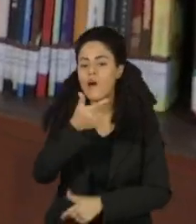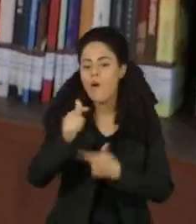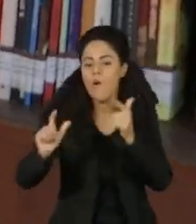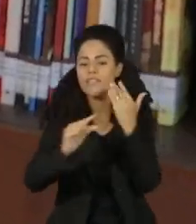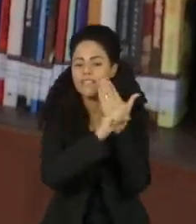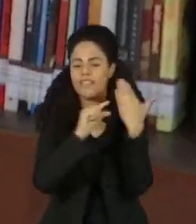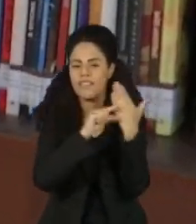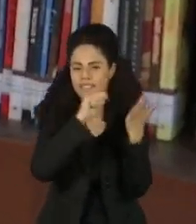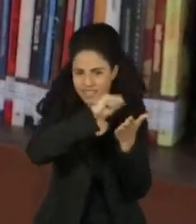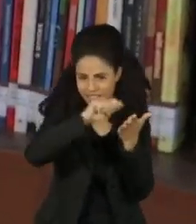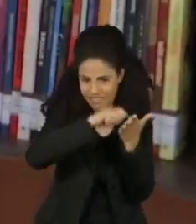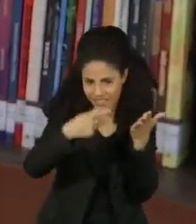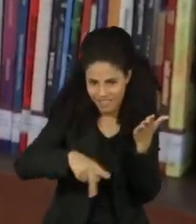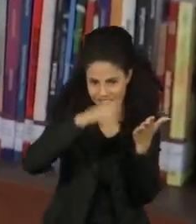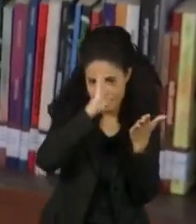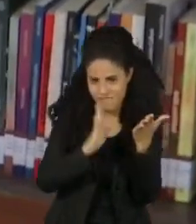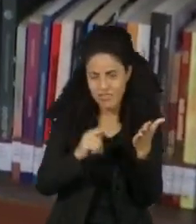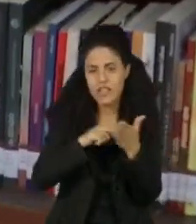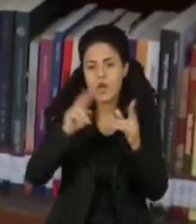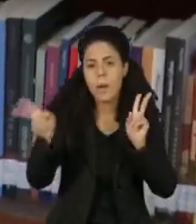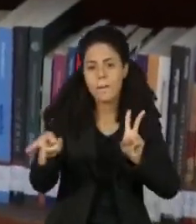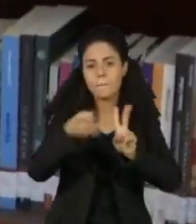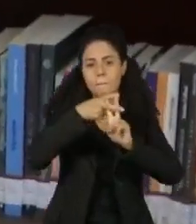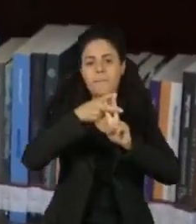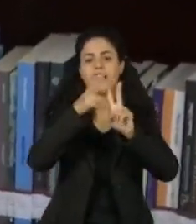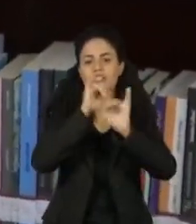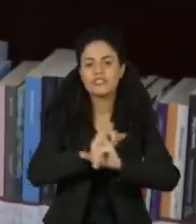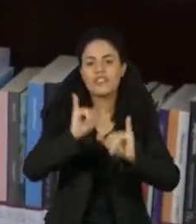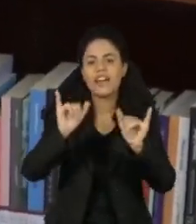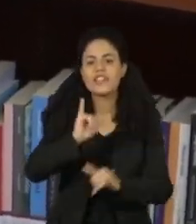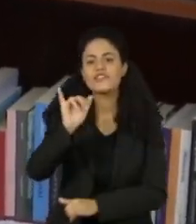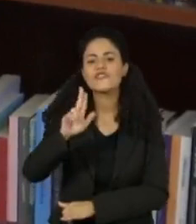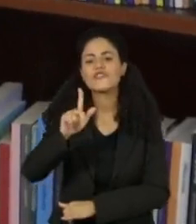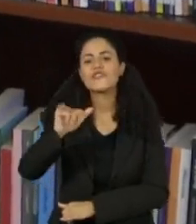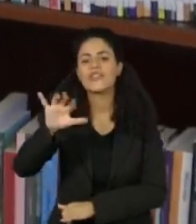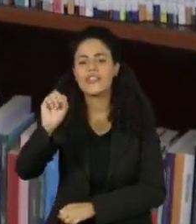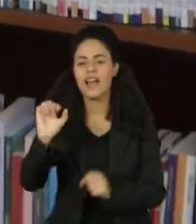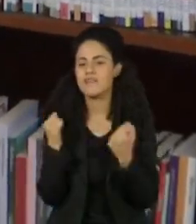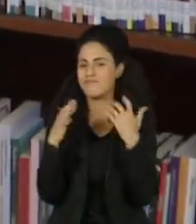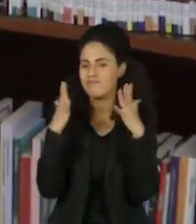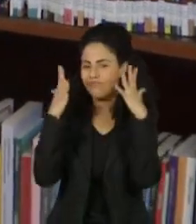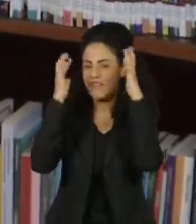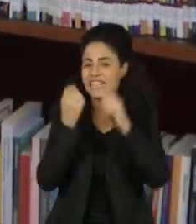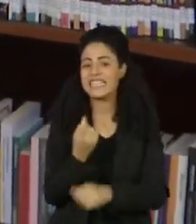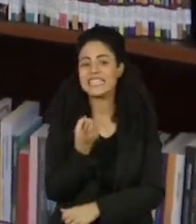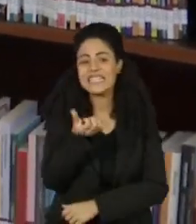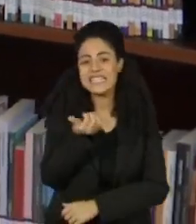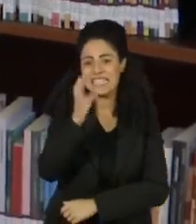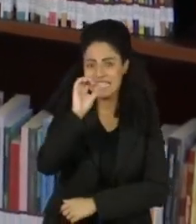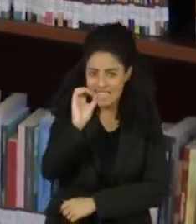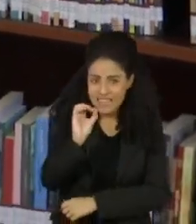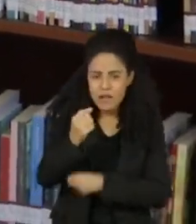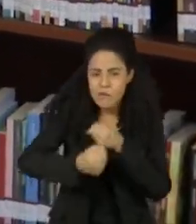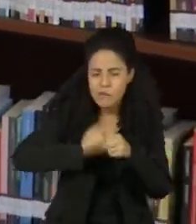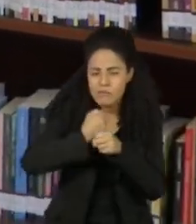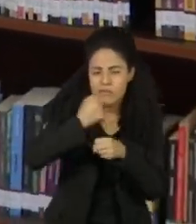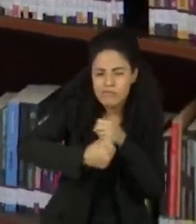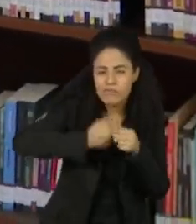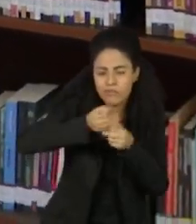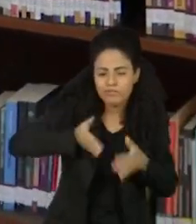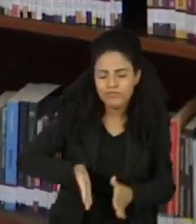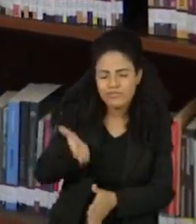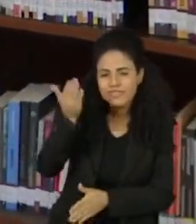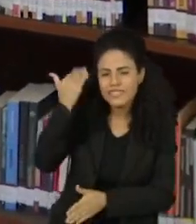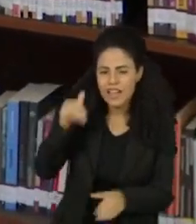brasileiras que foi criada a campanha #ForJúlia, em comemoração aos 160 anos de nascimento da escritora.